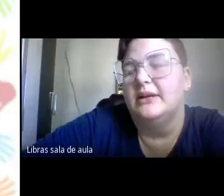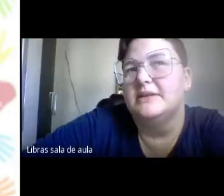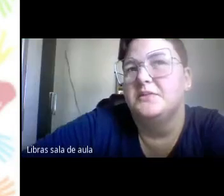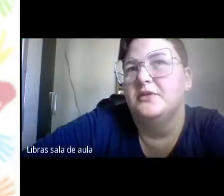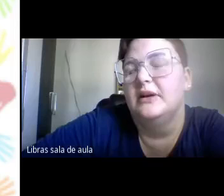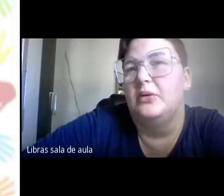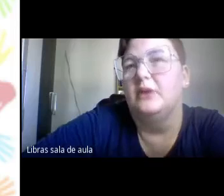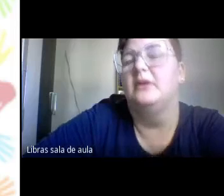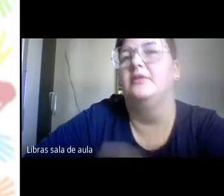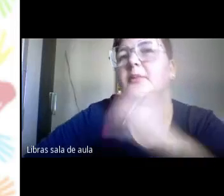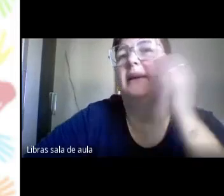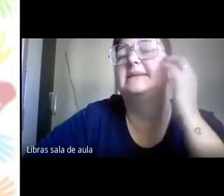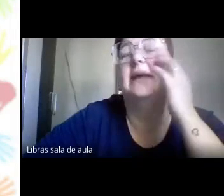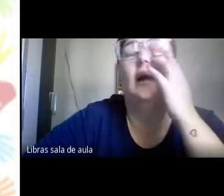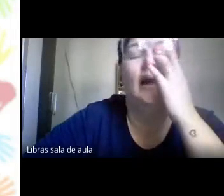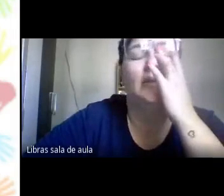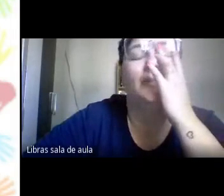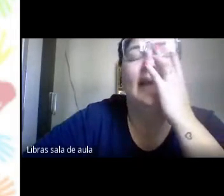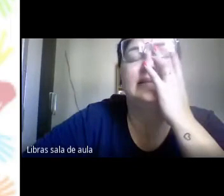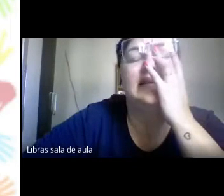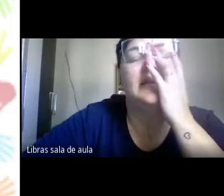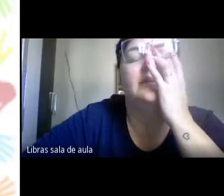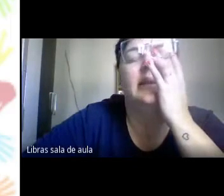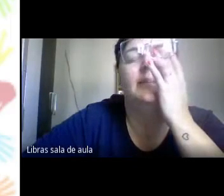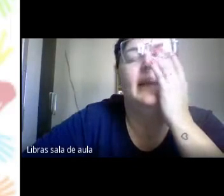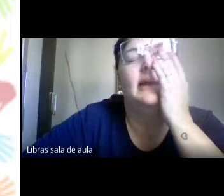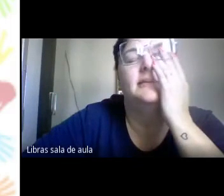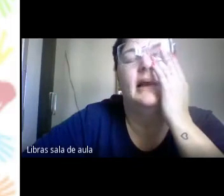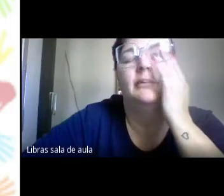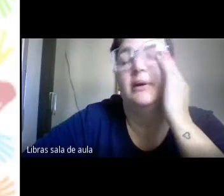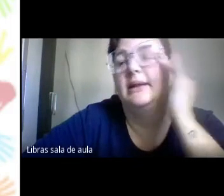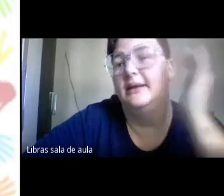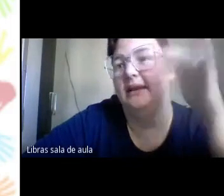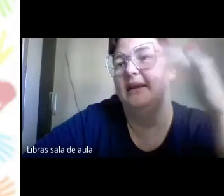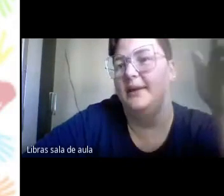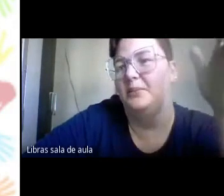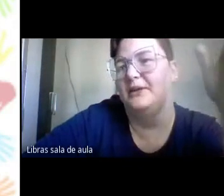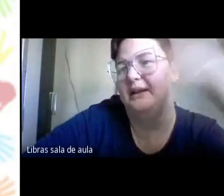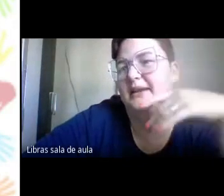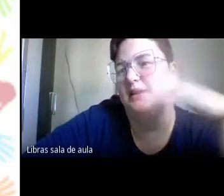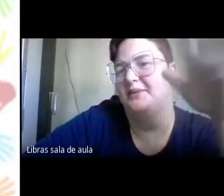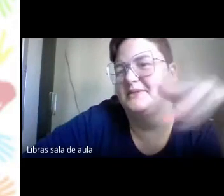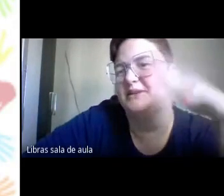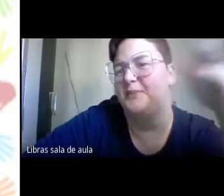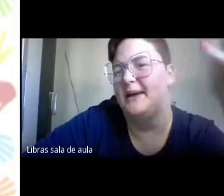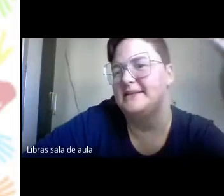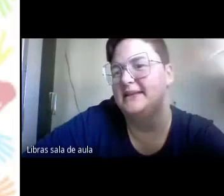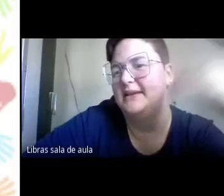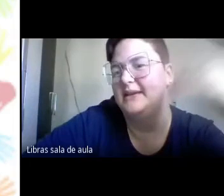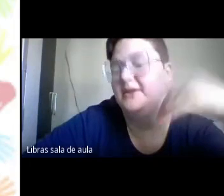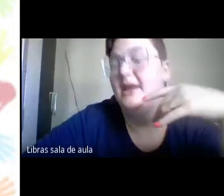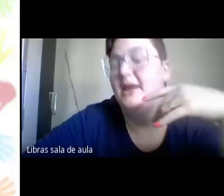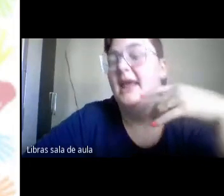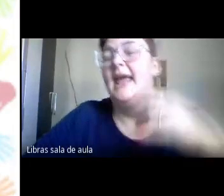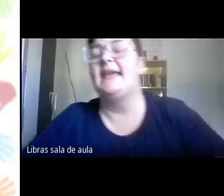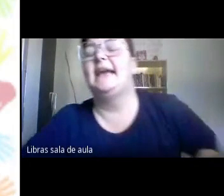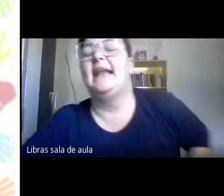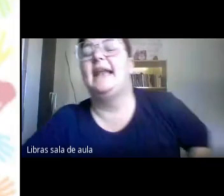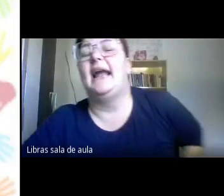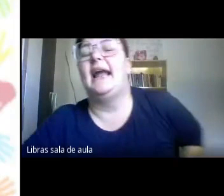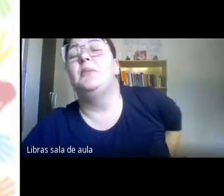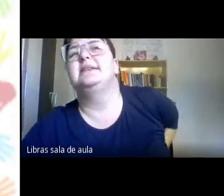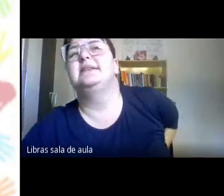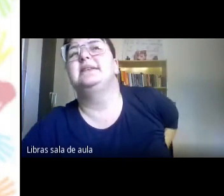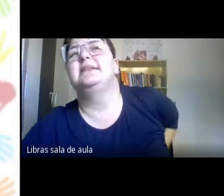Tem outras, vamos pensar a do pezinho também, aí bota aqui o seu pezinho. É que, claro, e